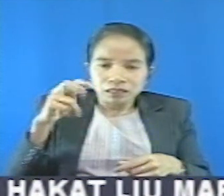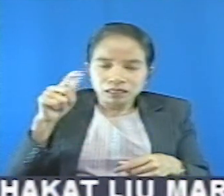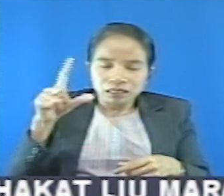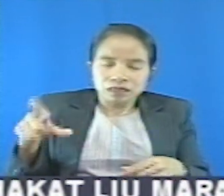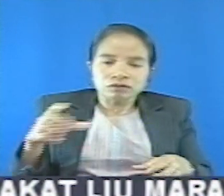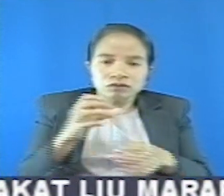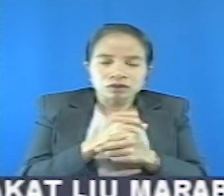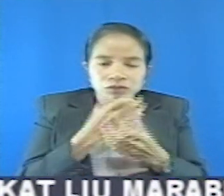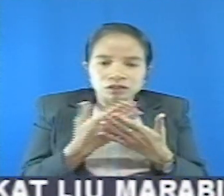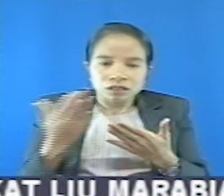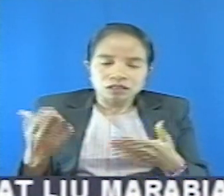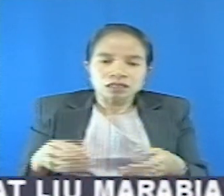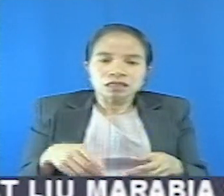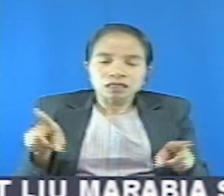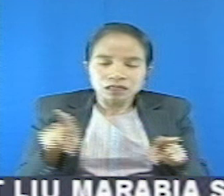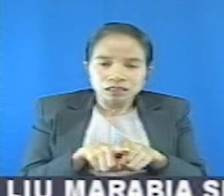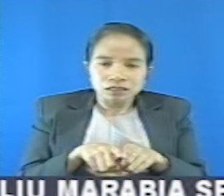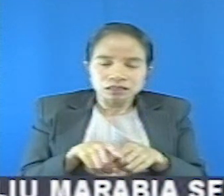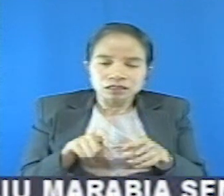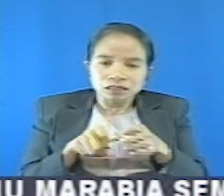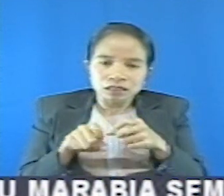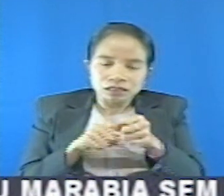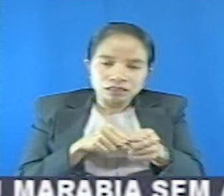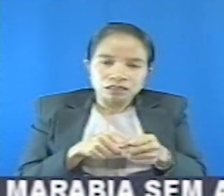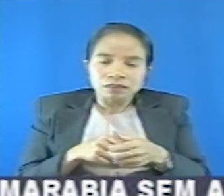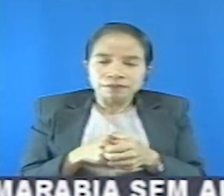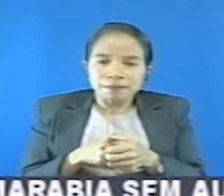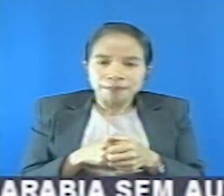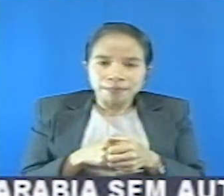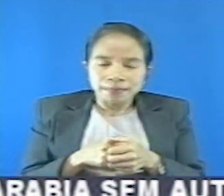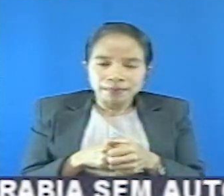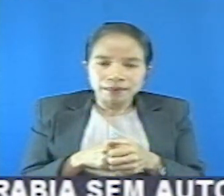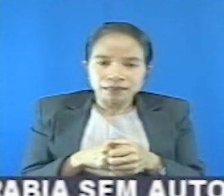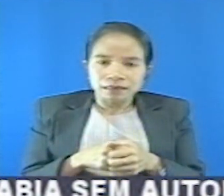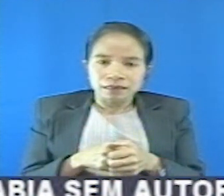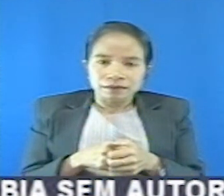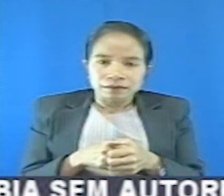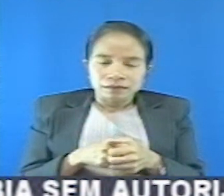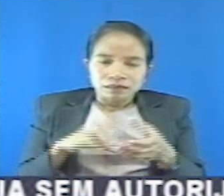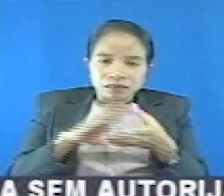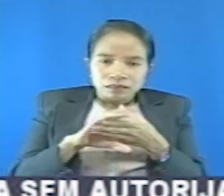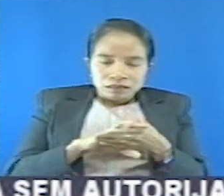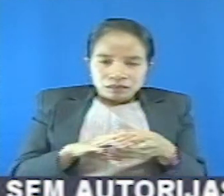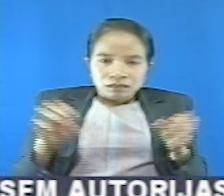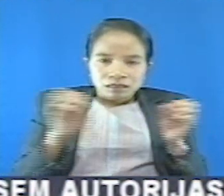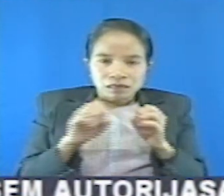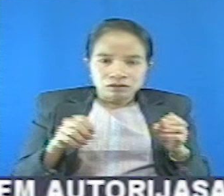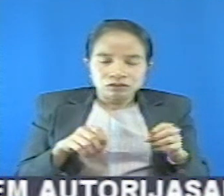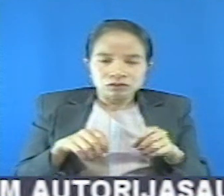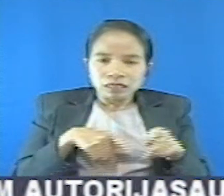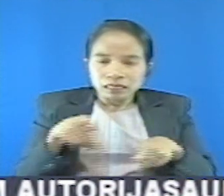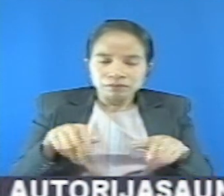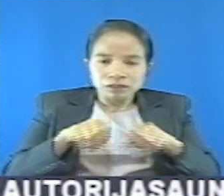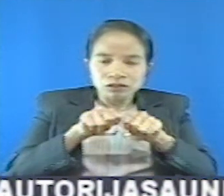Ia konfrontus ne penitele prene mosa san evidensia ne san rama ambon rua ai suak besi ida ai no